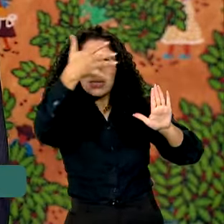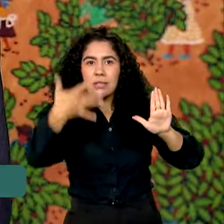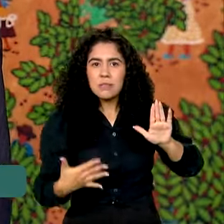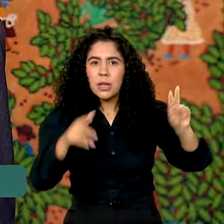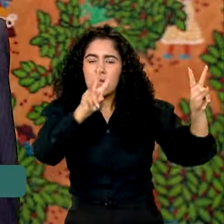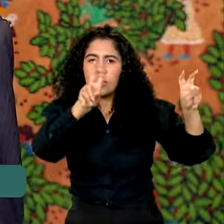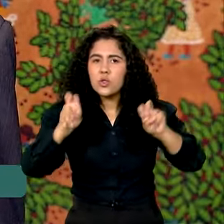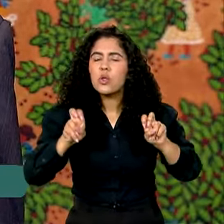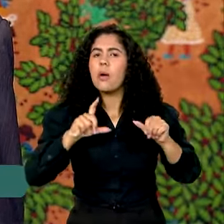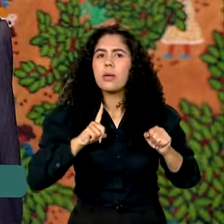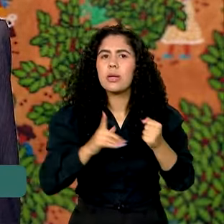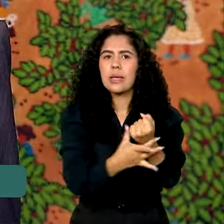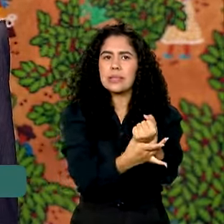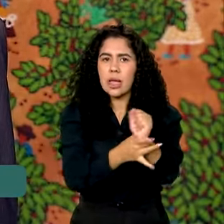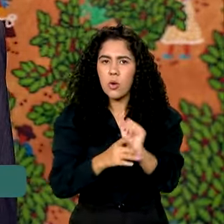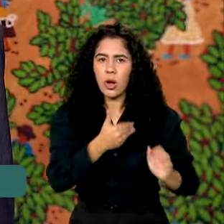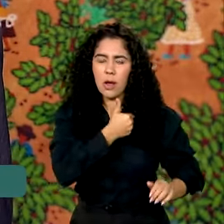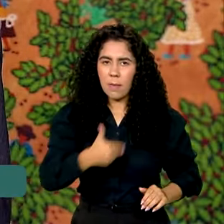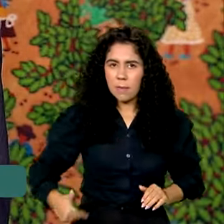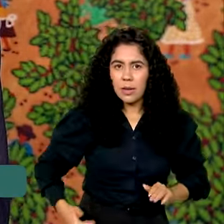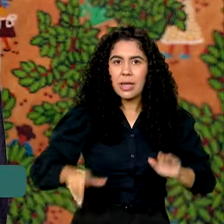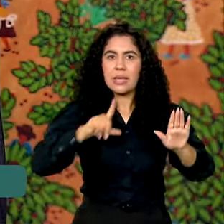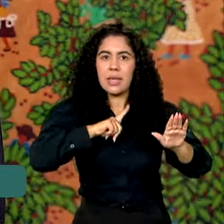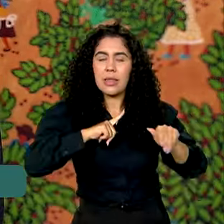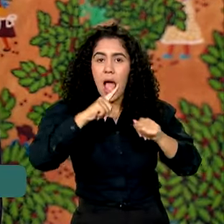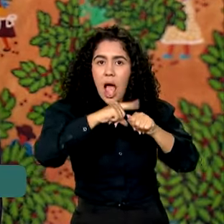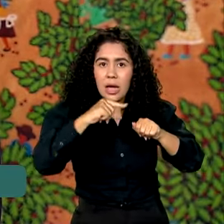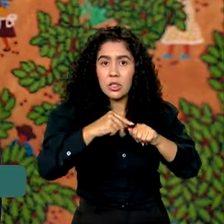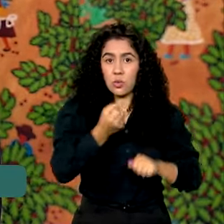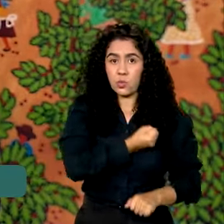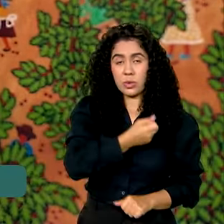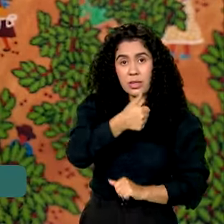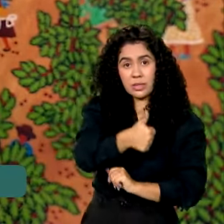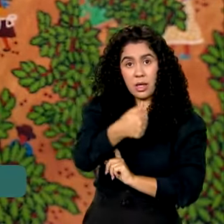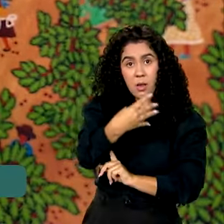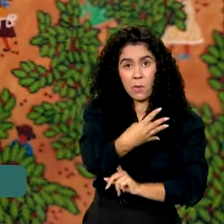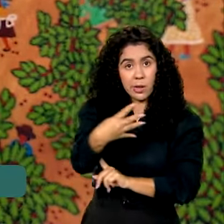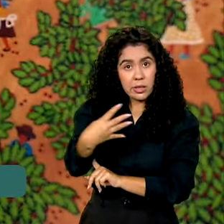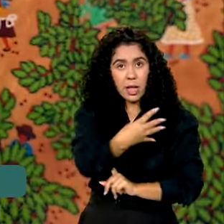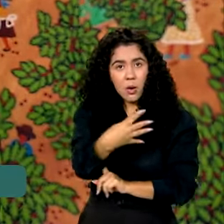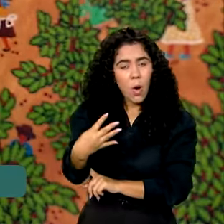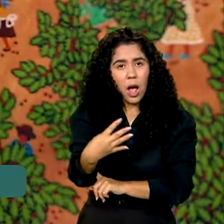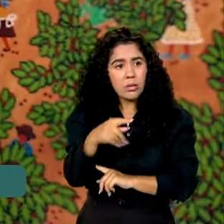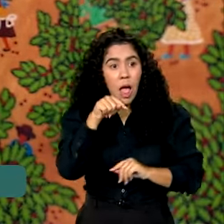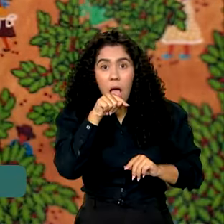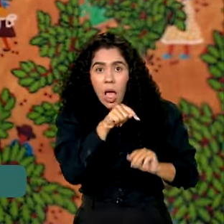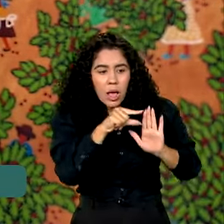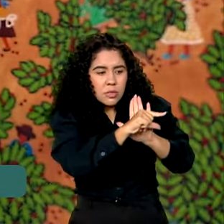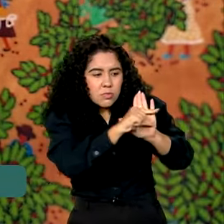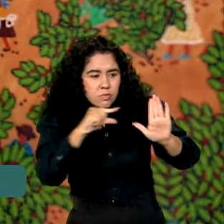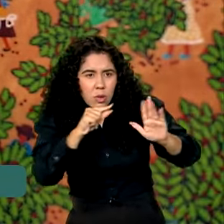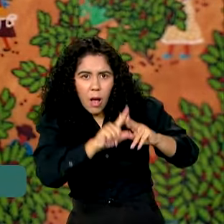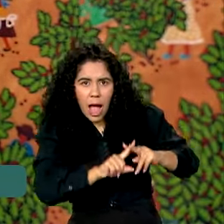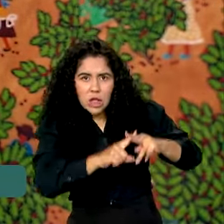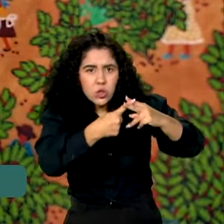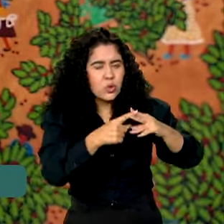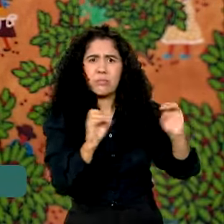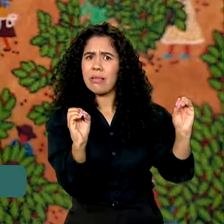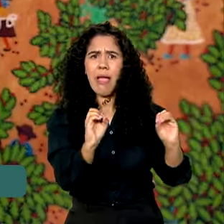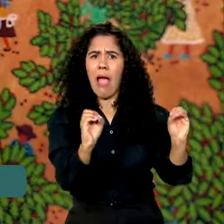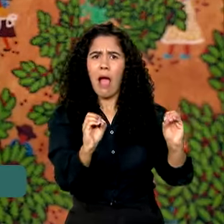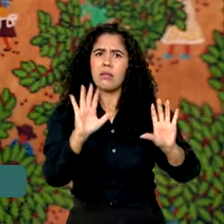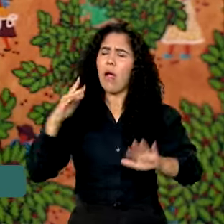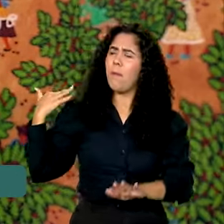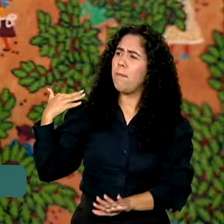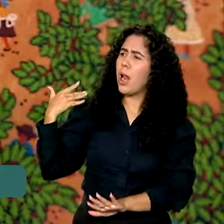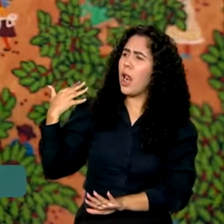pública, que está no artigo, ou começa no artigo 144, não sofreu nenhuma modificação. E de lá para